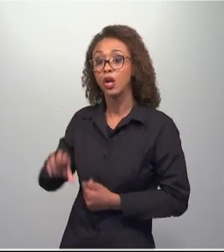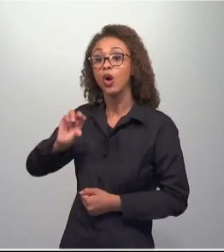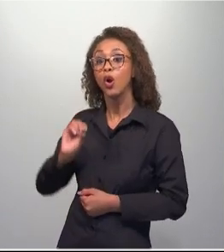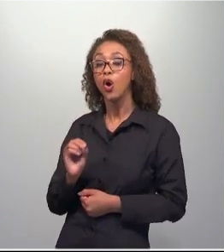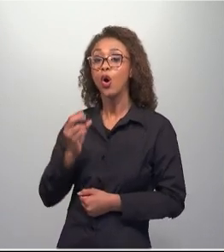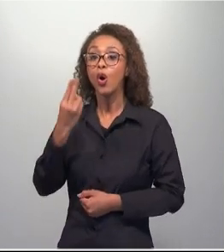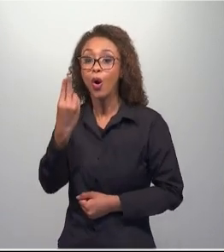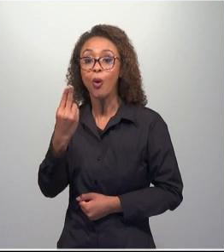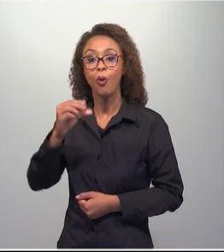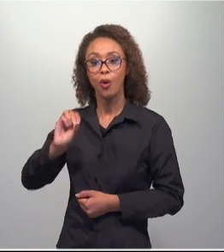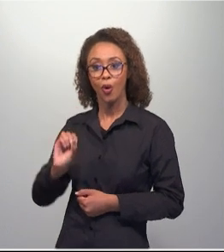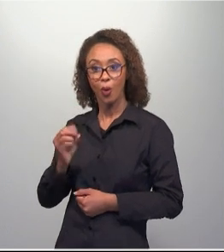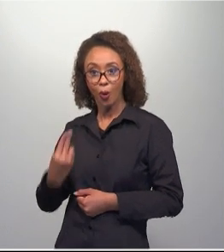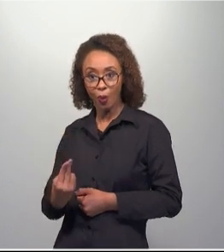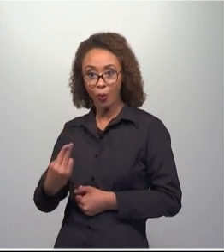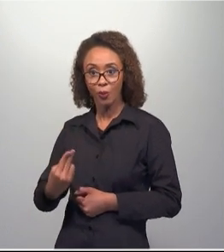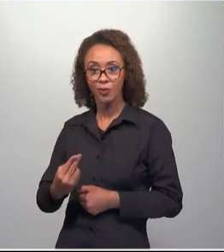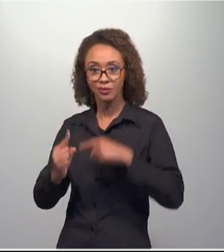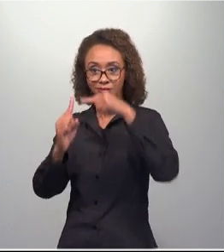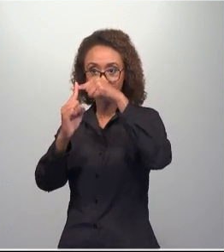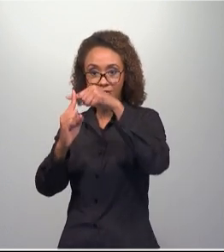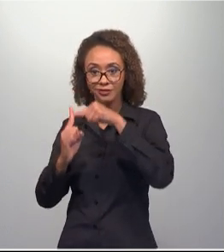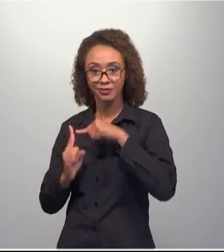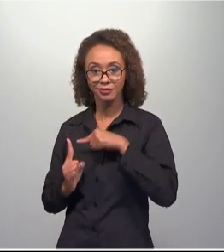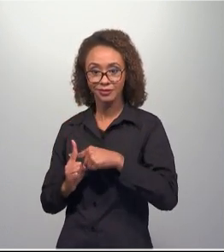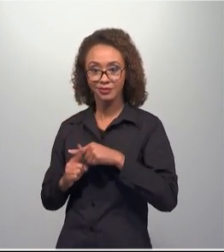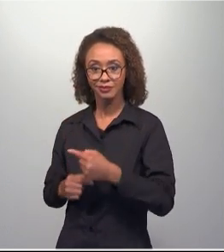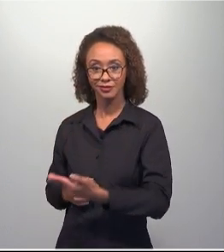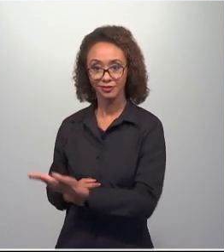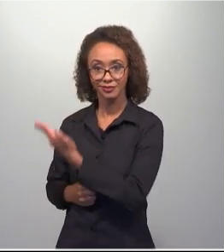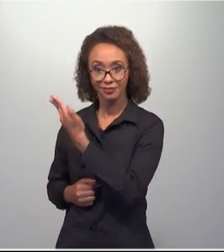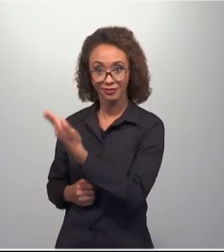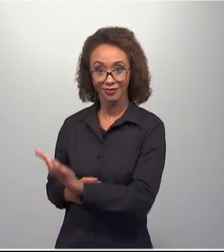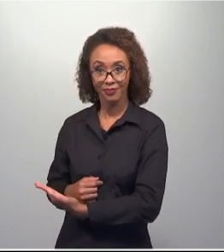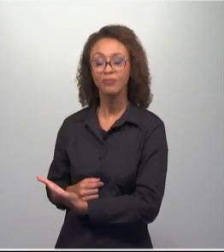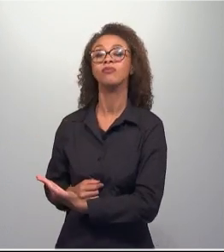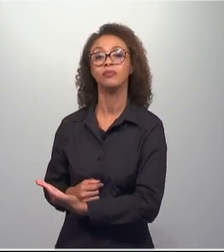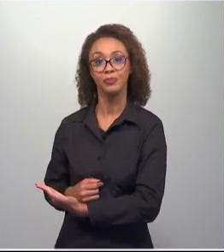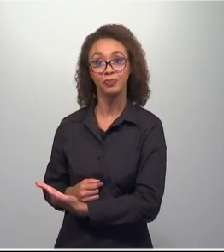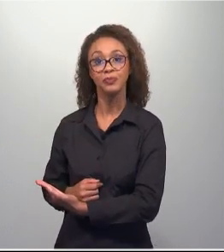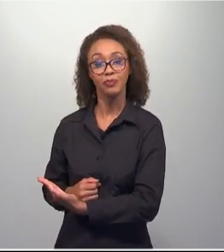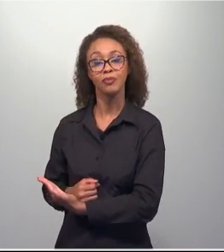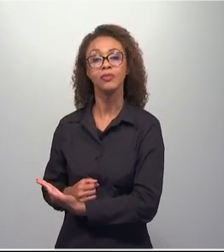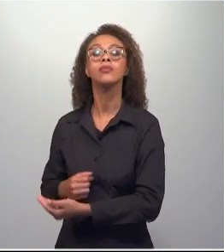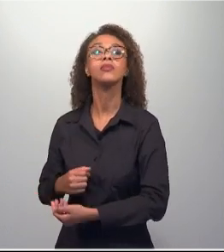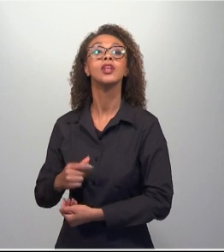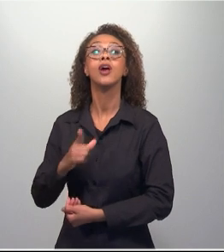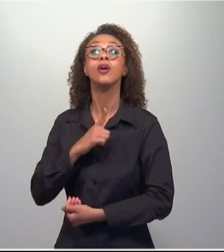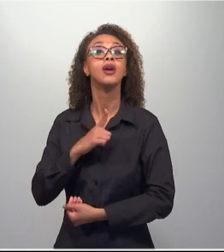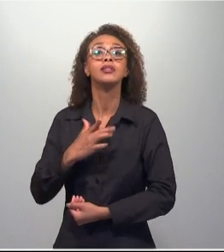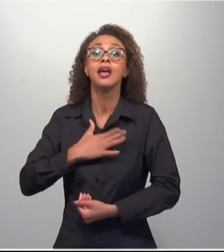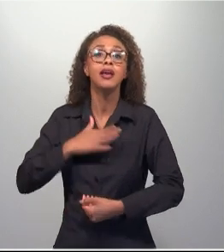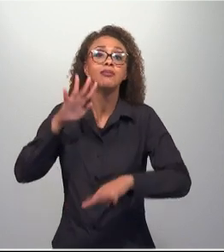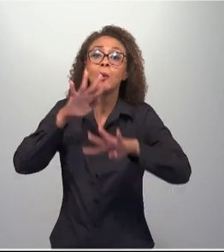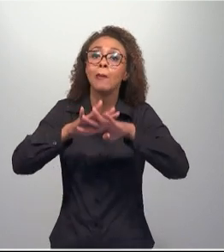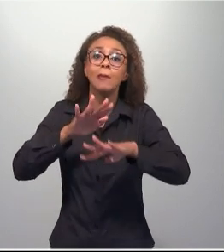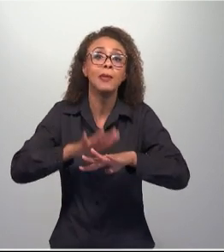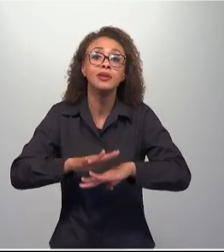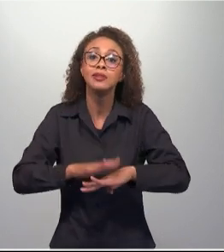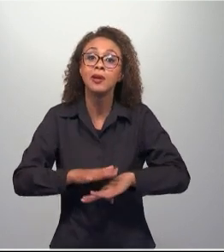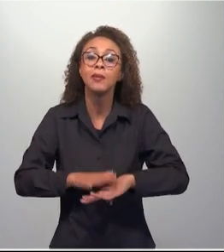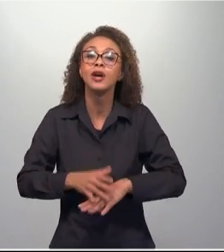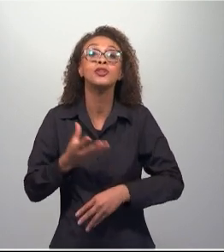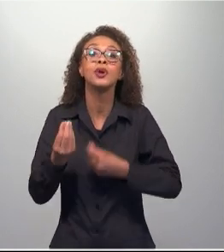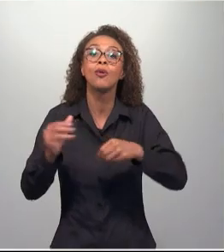a e b e não sei e aí então eu tenho a minha função algébrica saída tabela